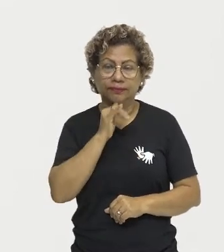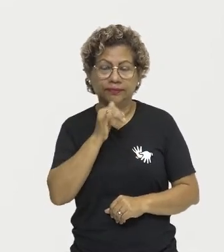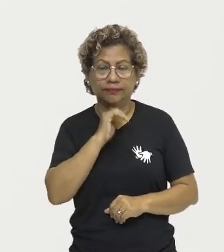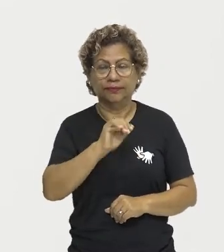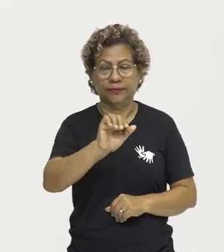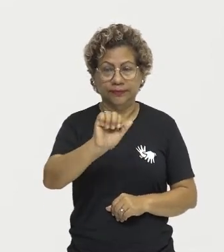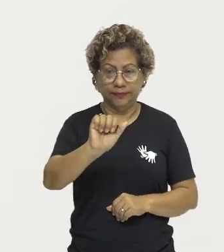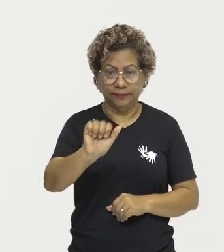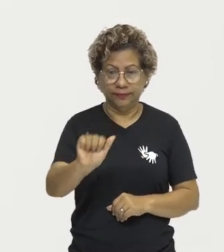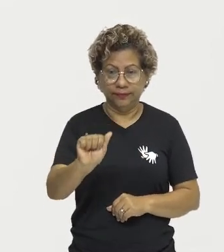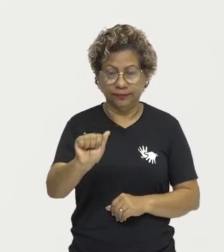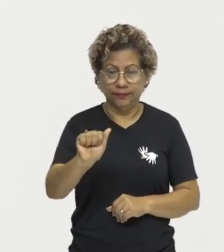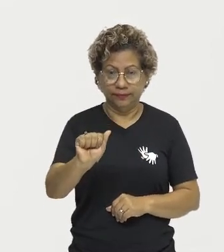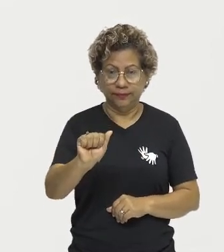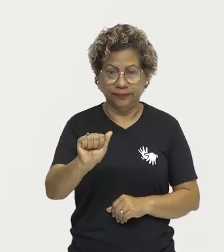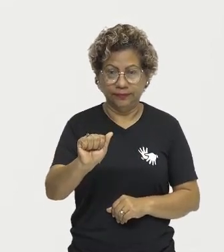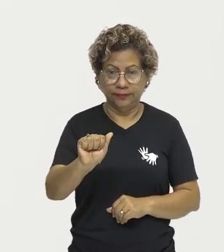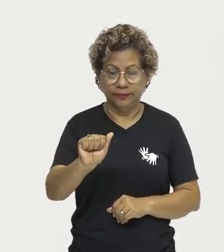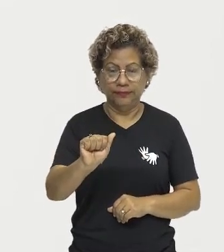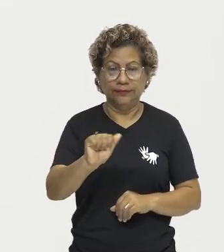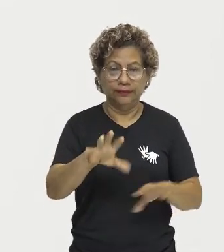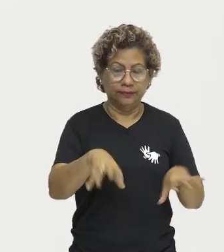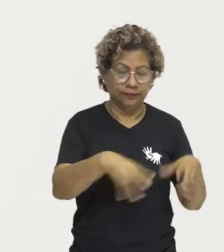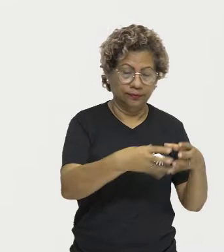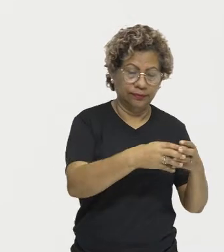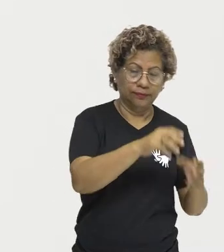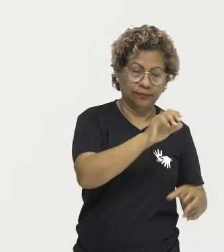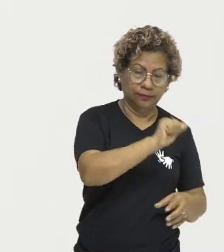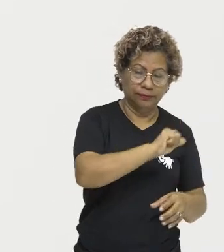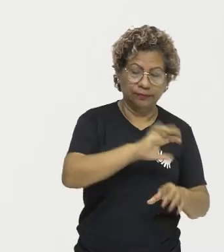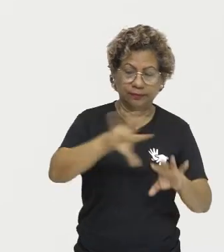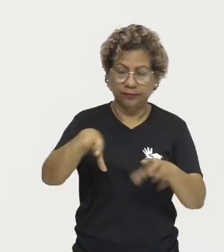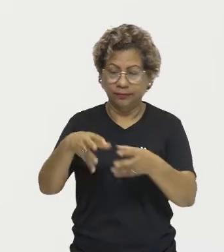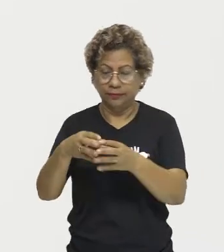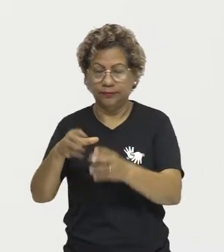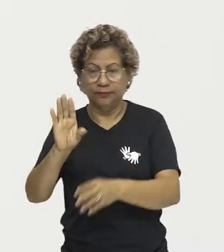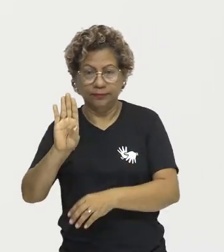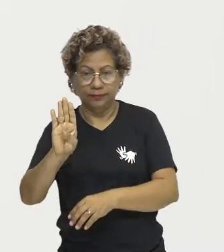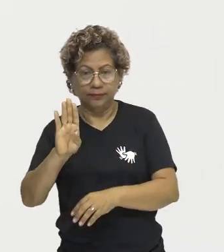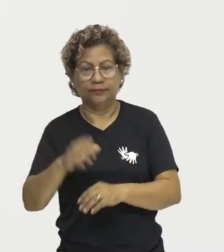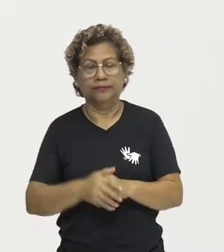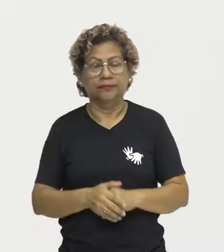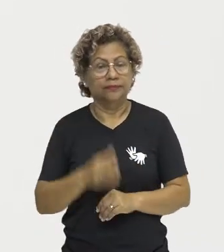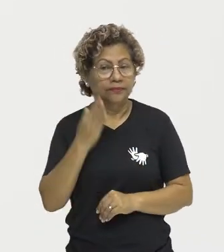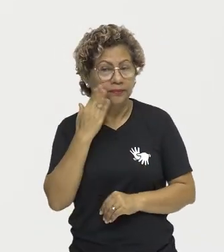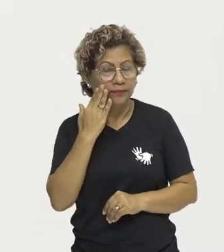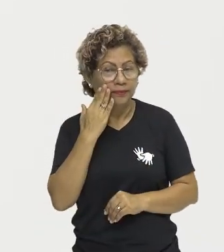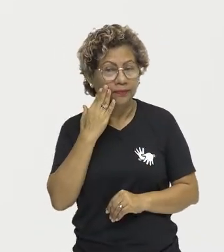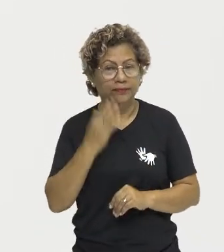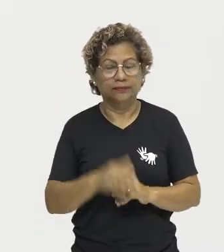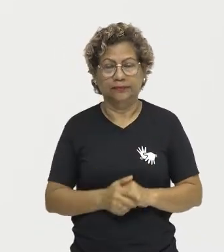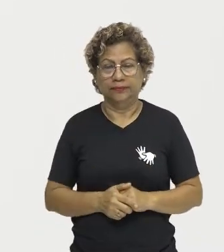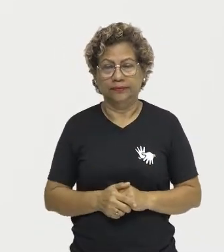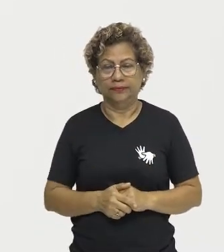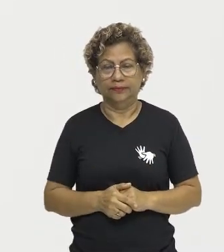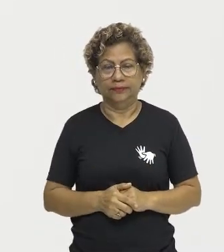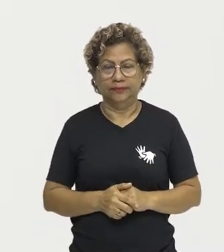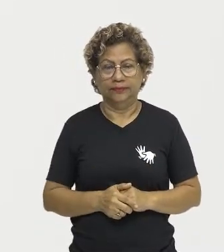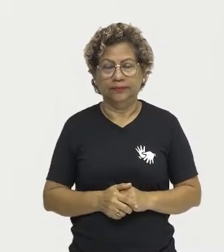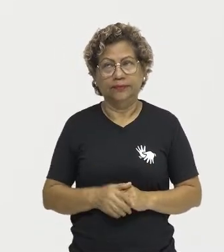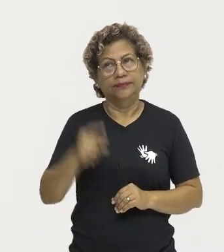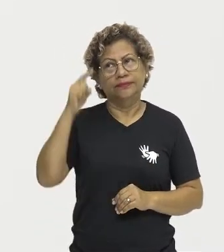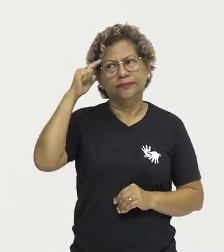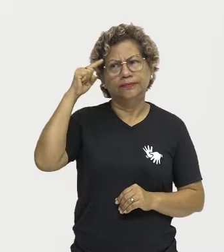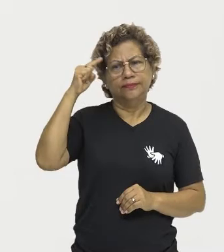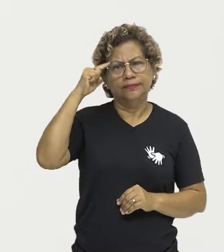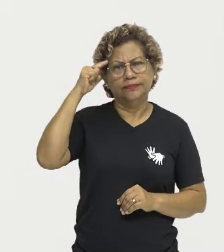e temos aqui um corpo B. Aí eu estou colocando esse corpo dentro, imaginem